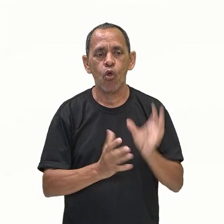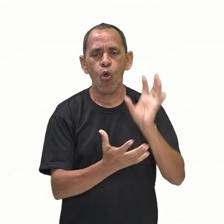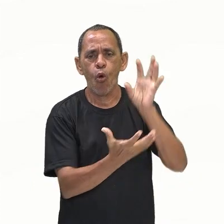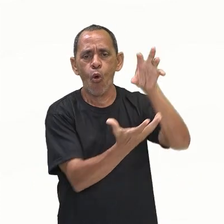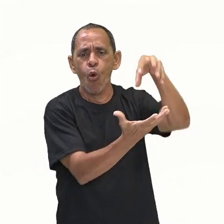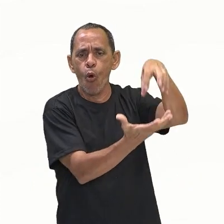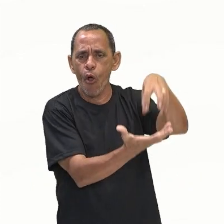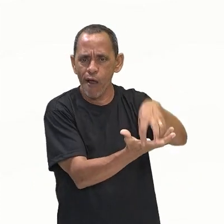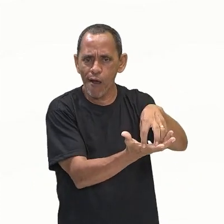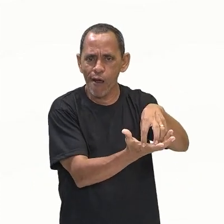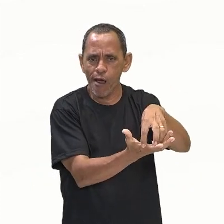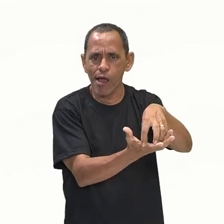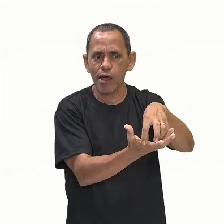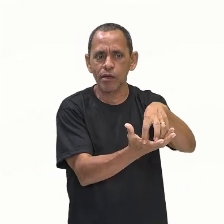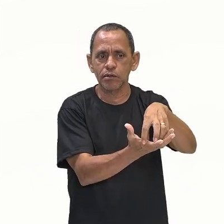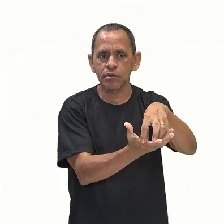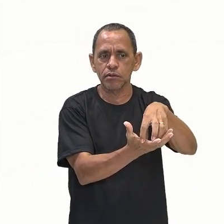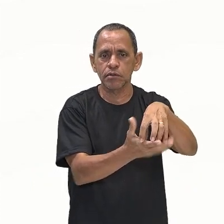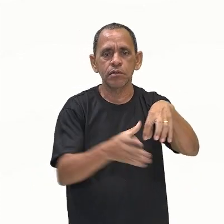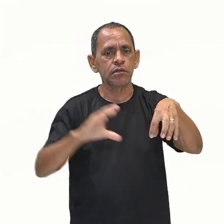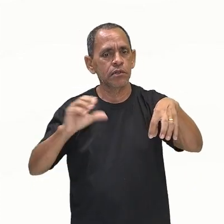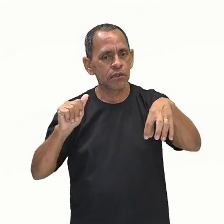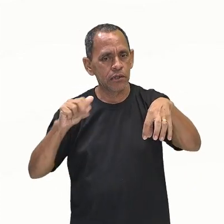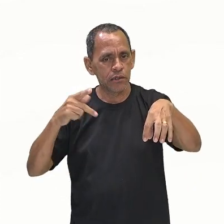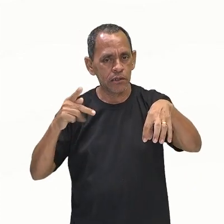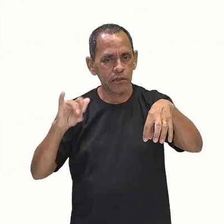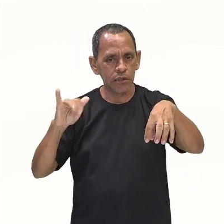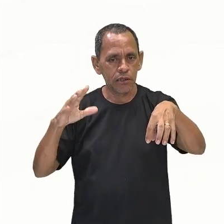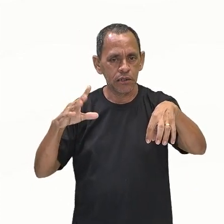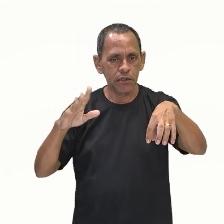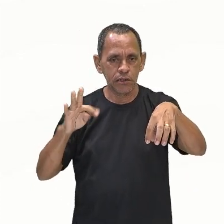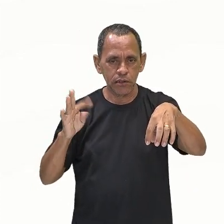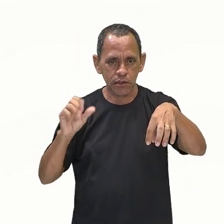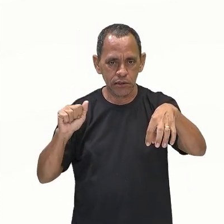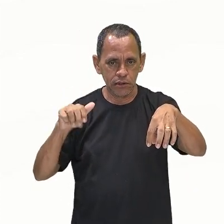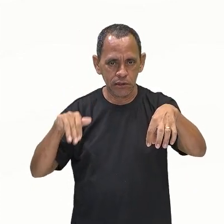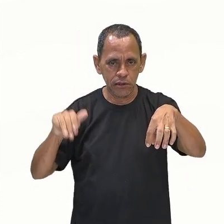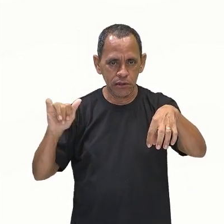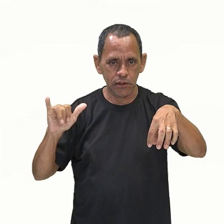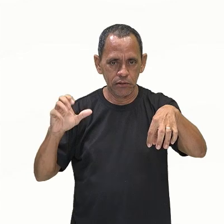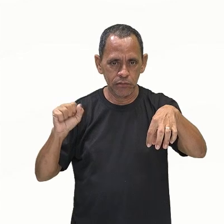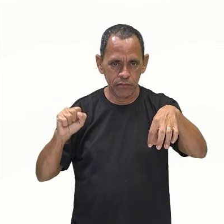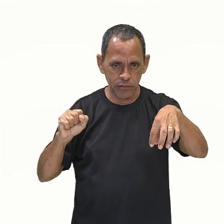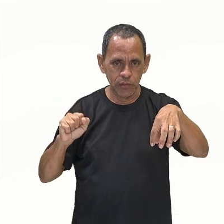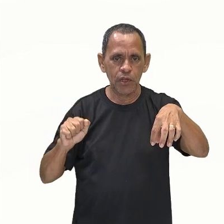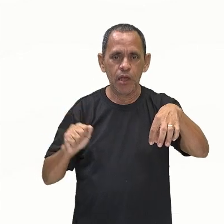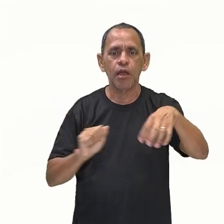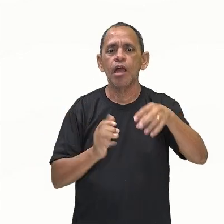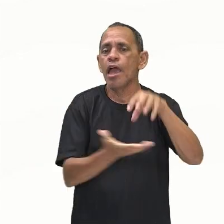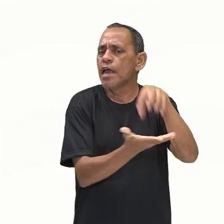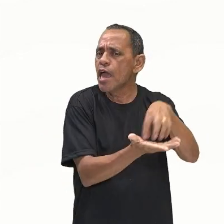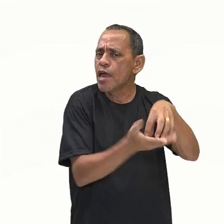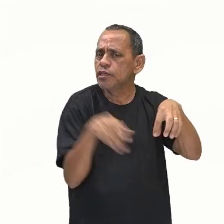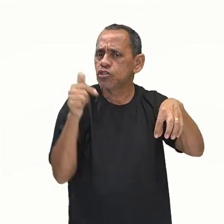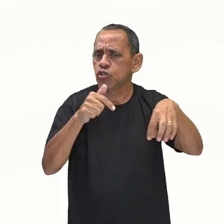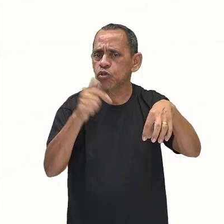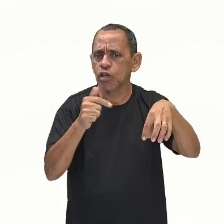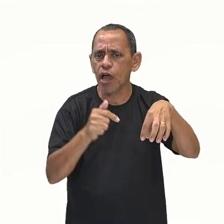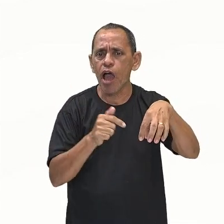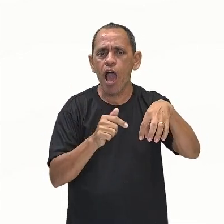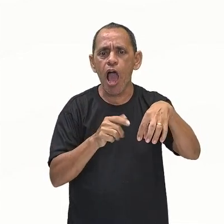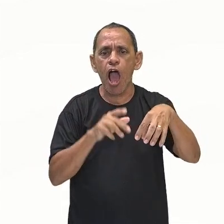do Rio Negro da Barra, Manaus, que era chamado de Lugar da Barra, e aí então passa a ser